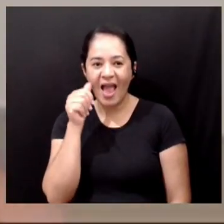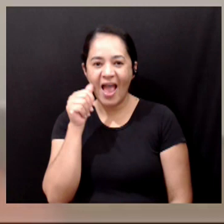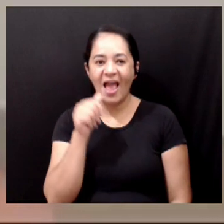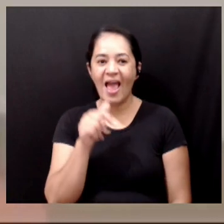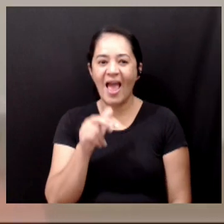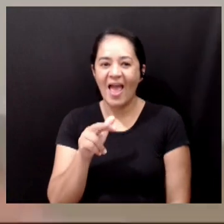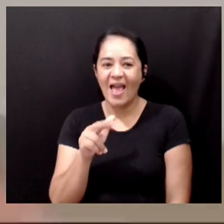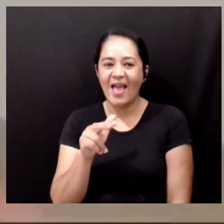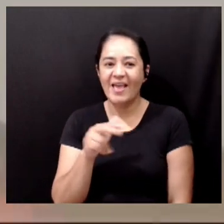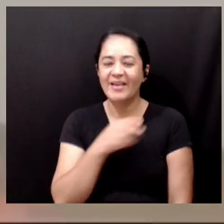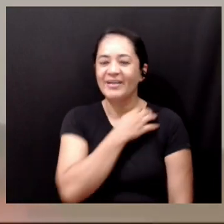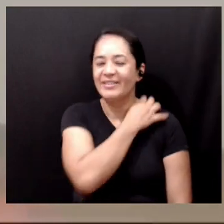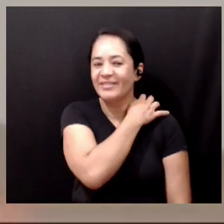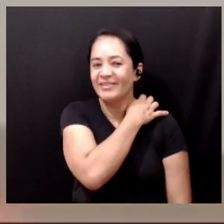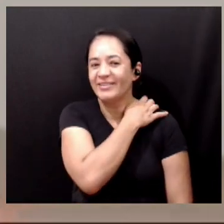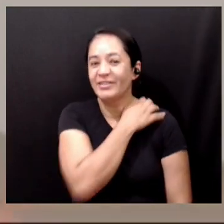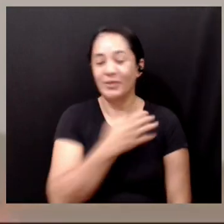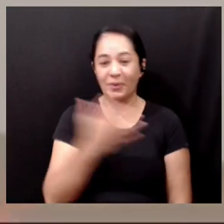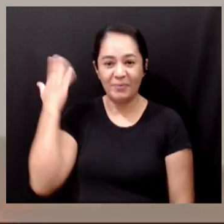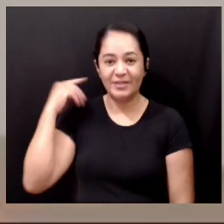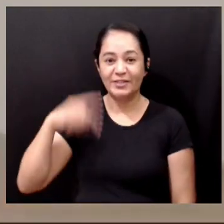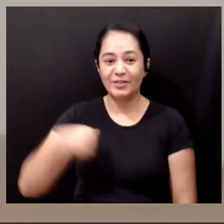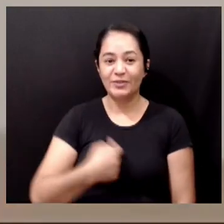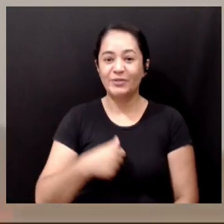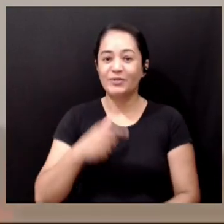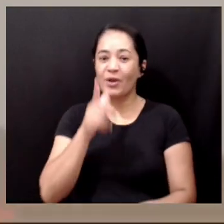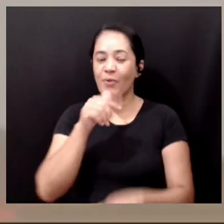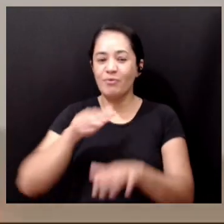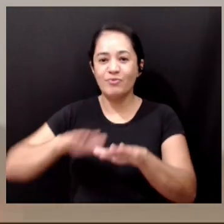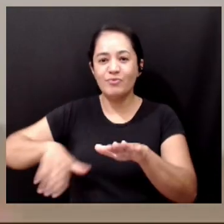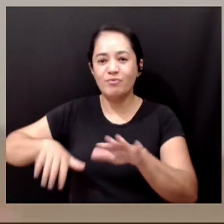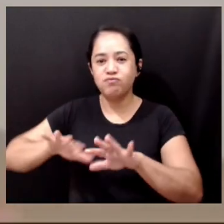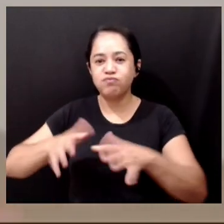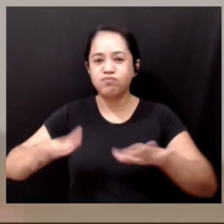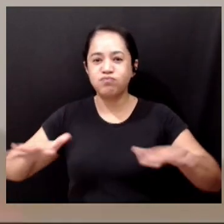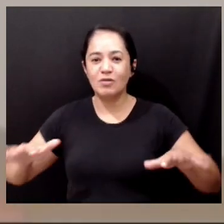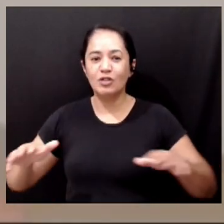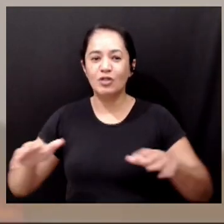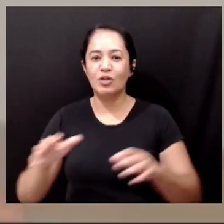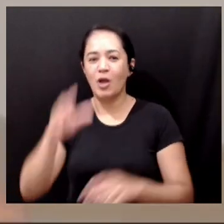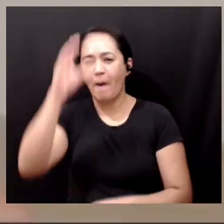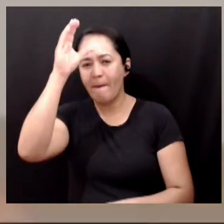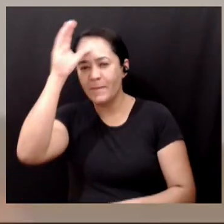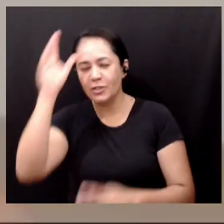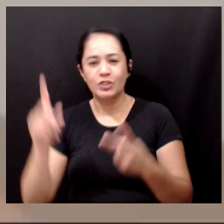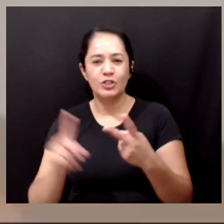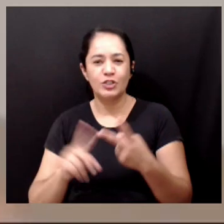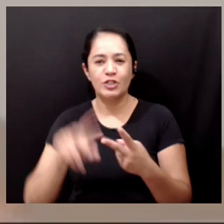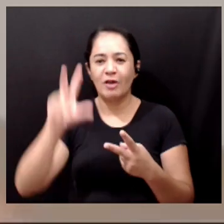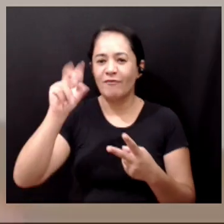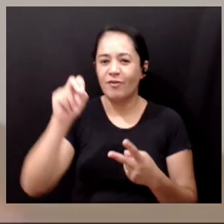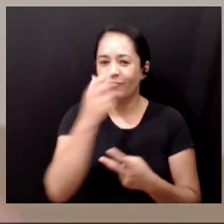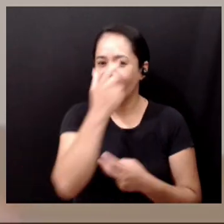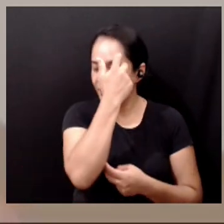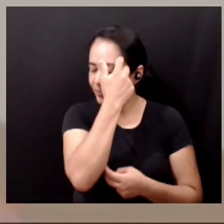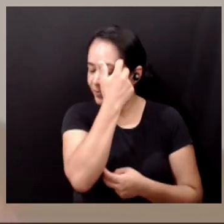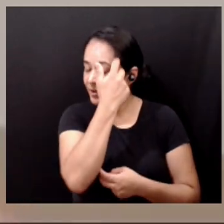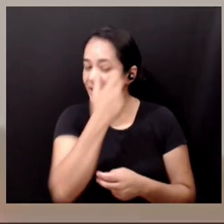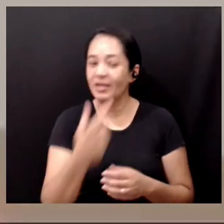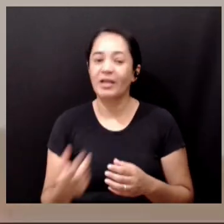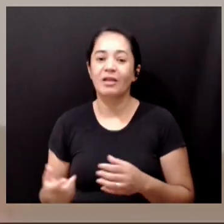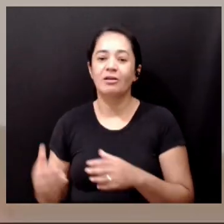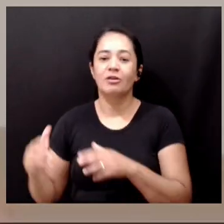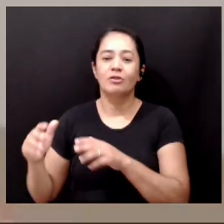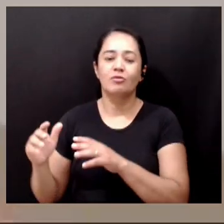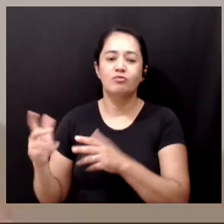praia, eu, meu irmão, um primo, com tia, com vó, e voltando da praia, aquele tumulto